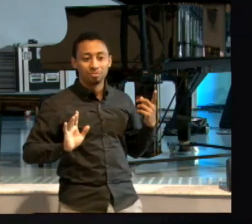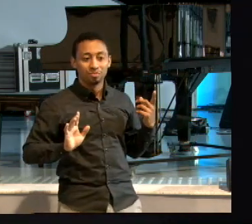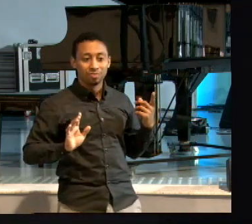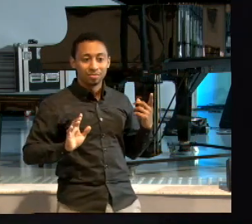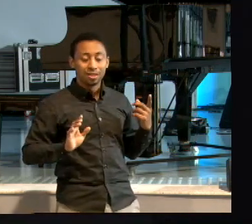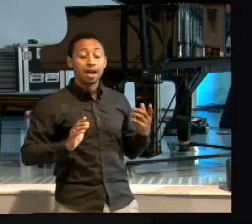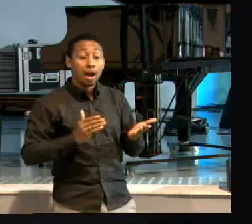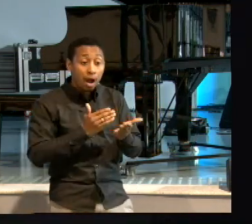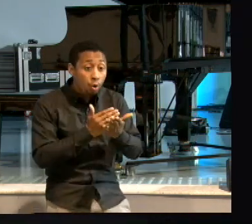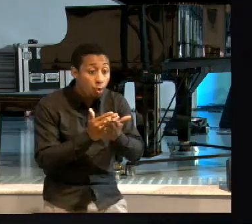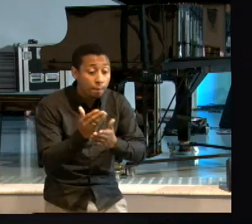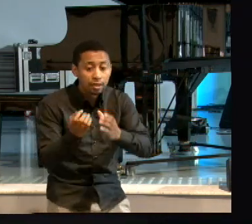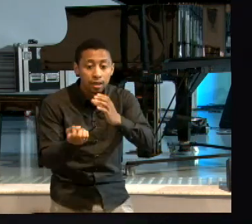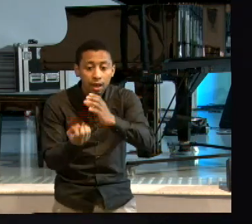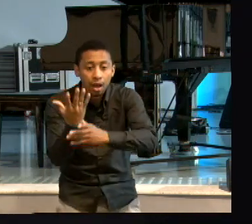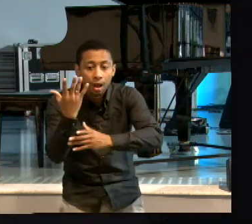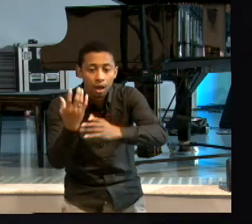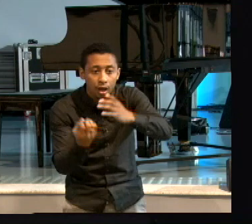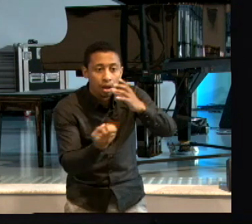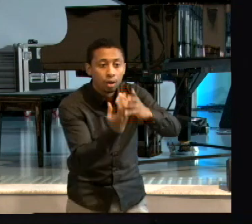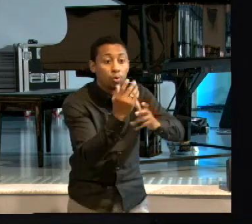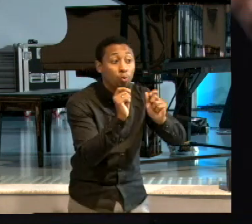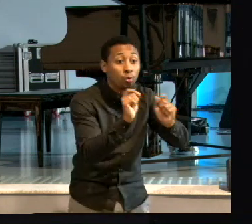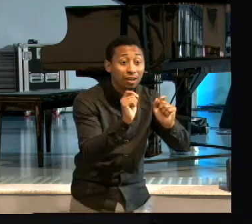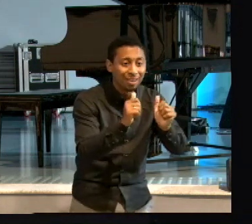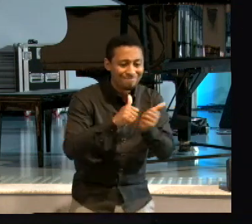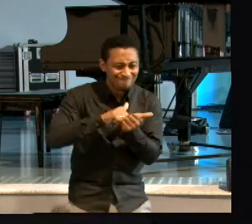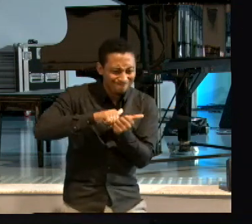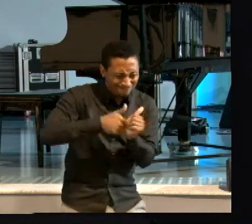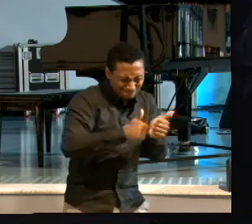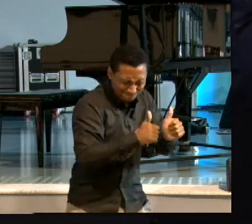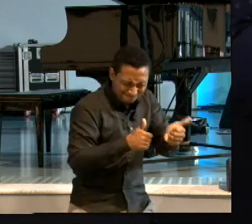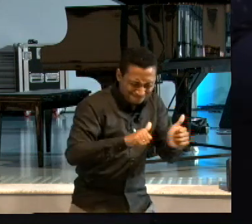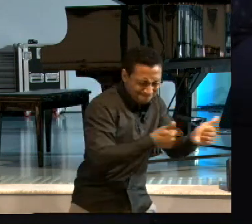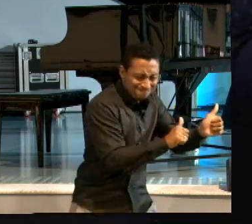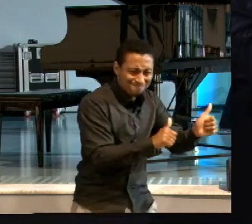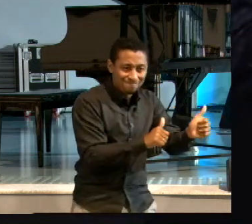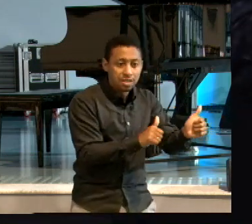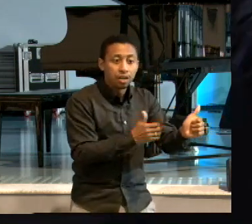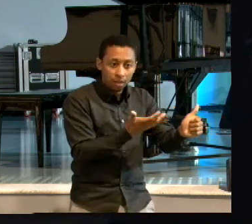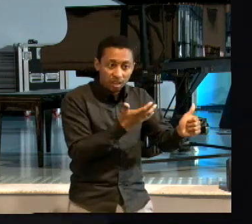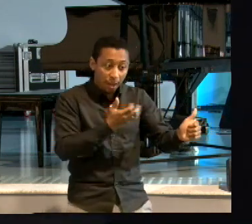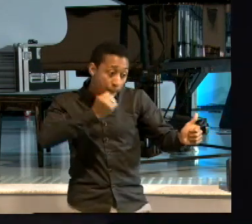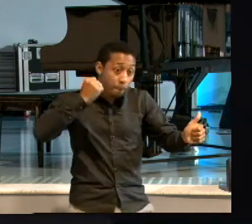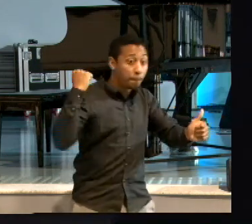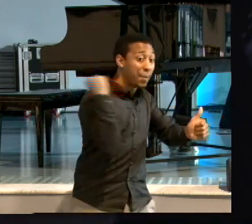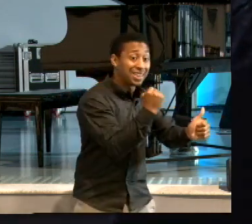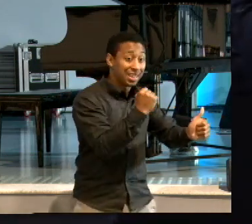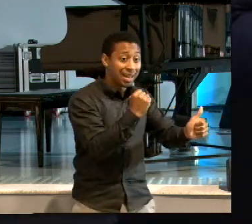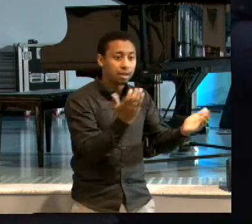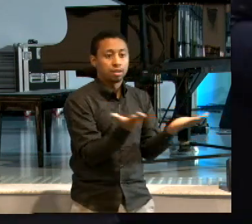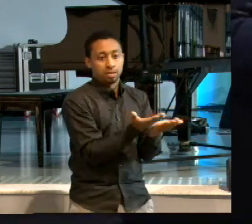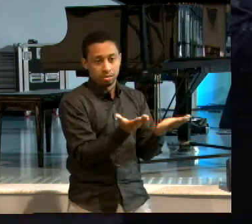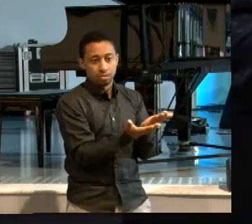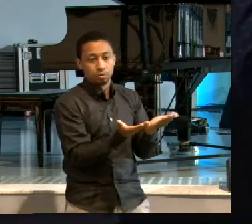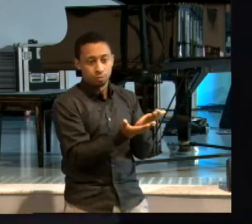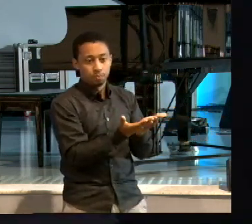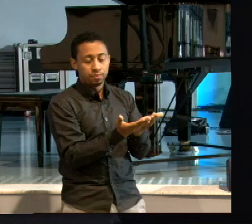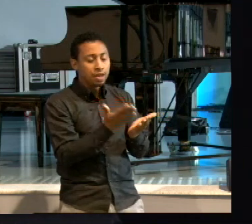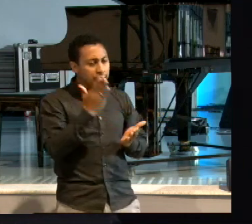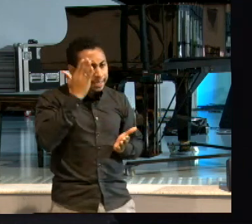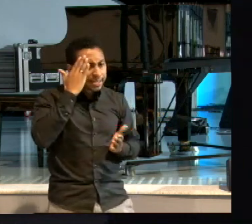começam a aparecer aqueles desenhos de perseguição religiosa. Se você assistiu o filme Quem Quer Ser um Milionário, tem um momento de um conflito naquele